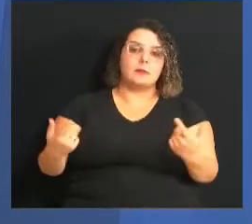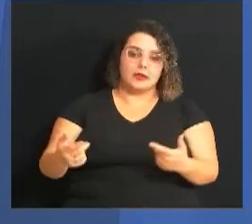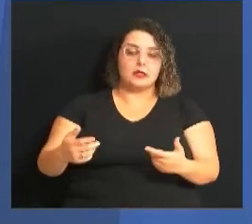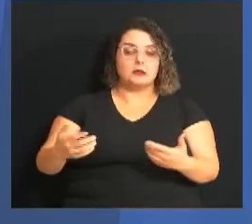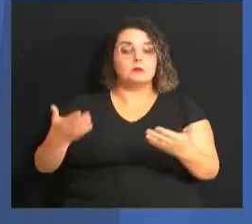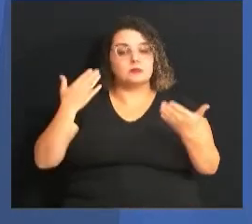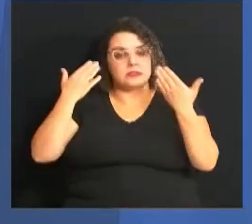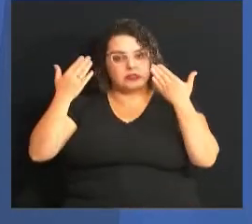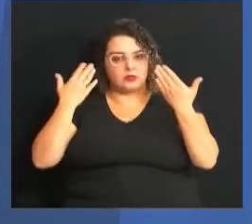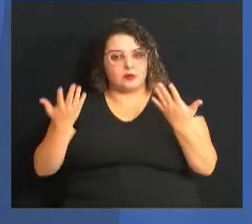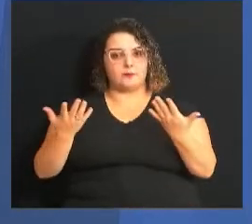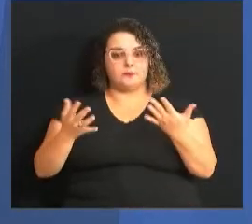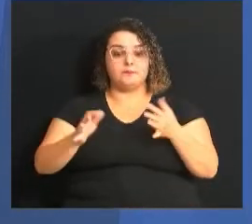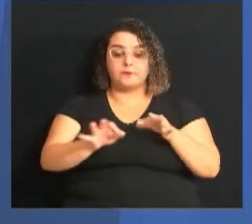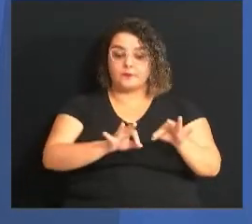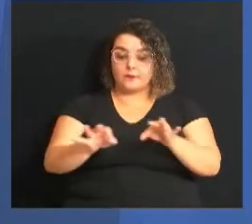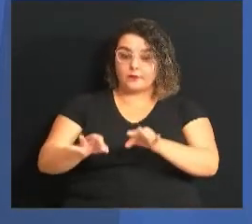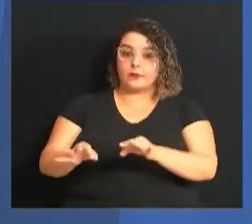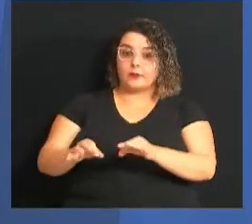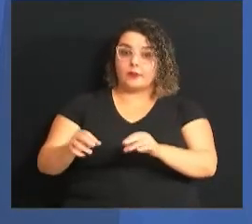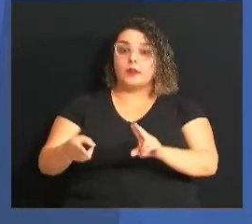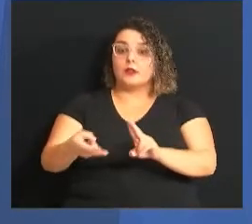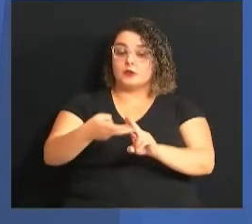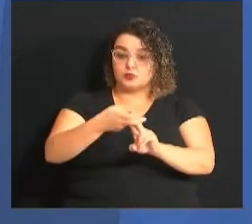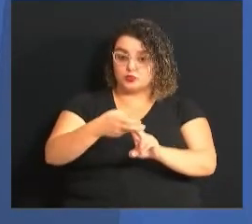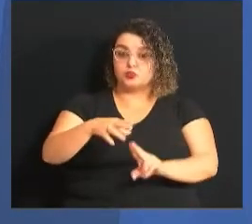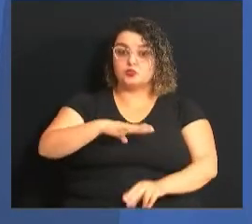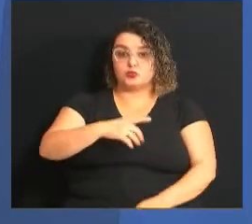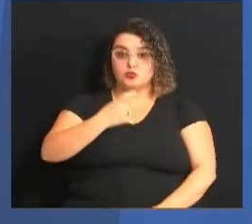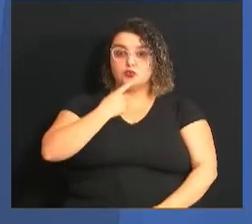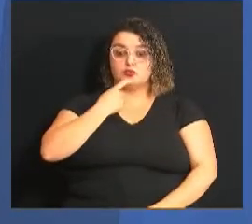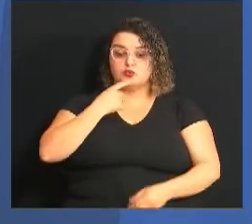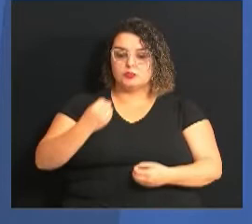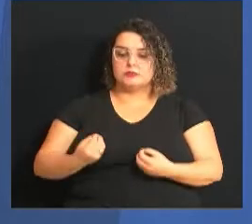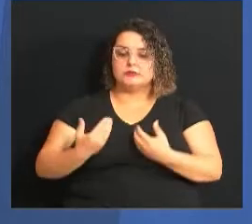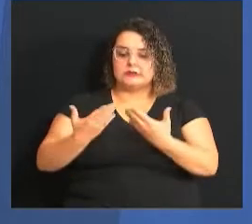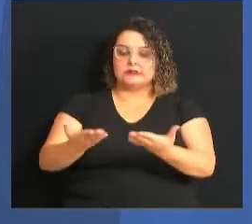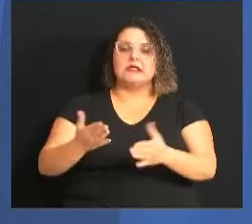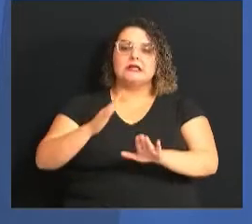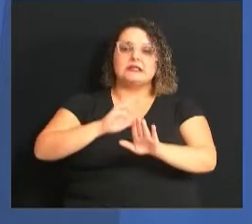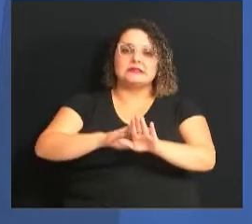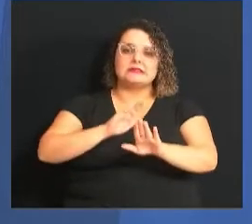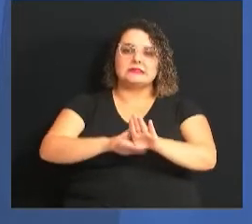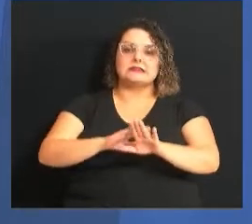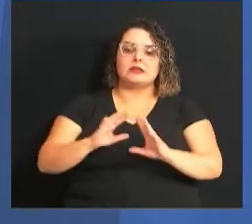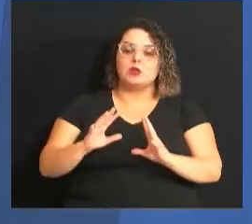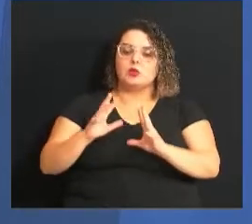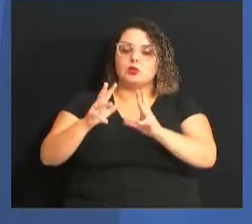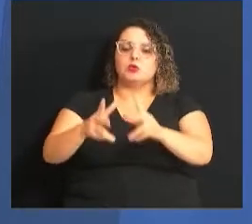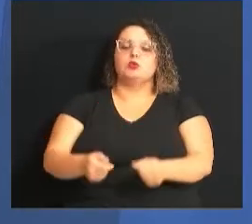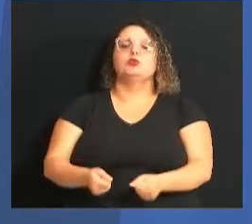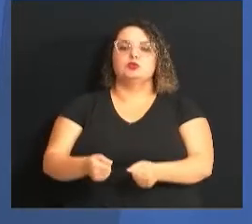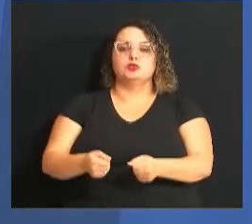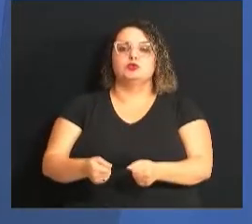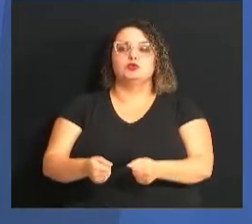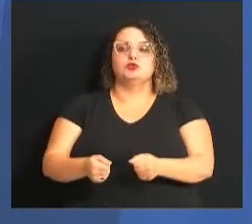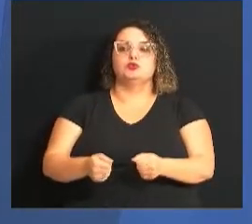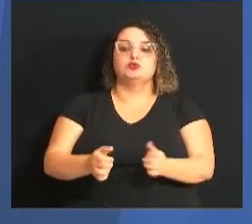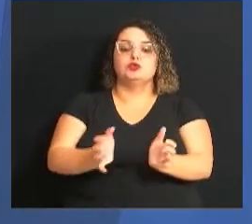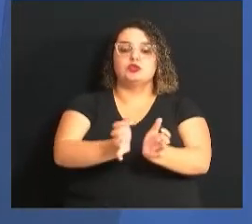projeto, caberá ao SUS municipal prestar essa assistência integral por meio de equipes